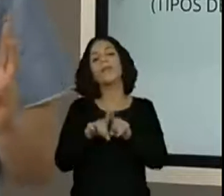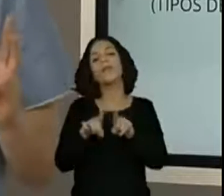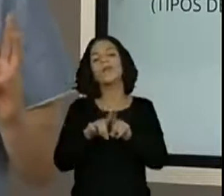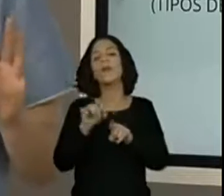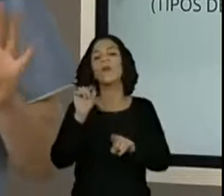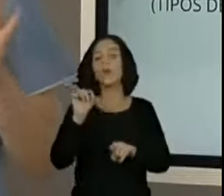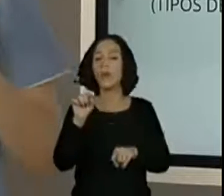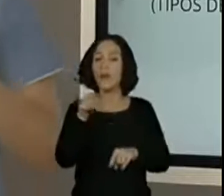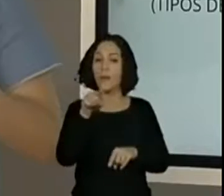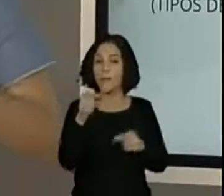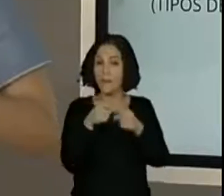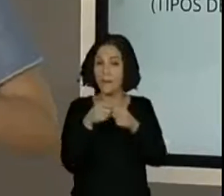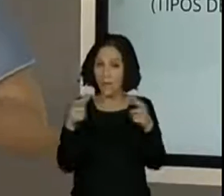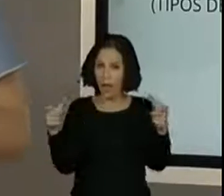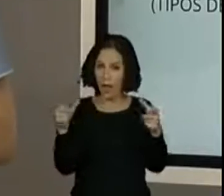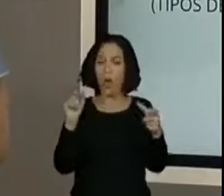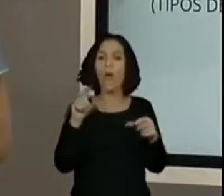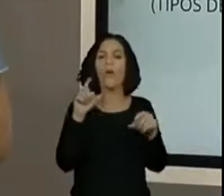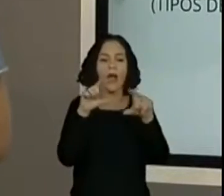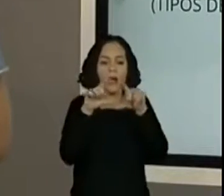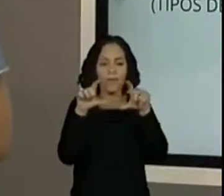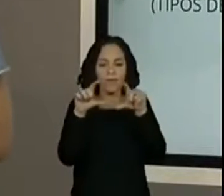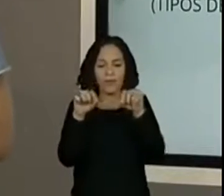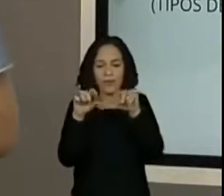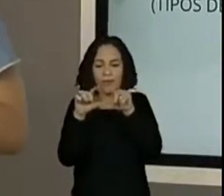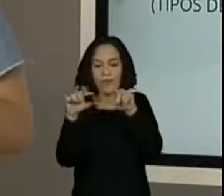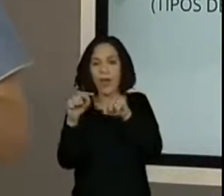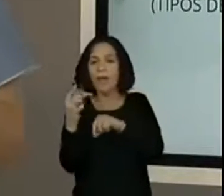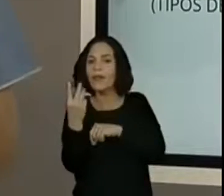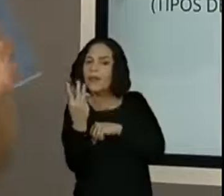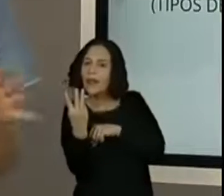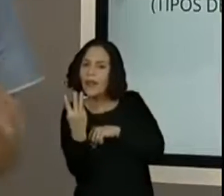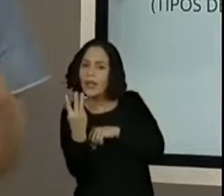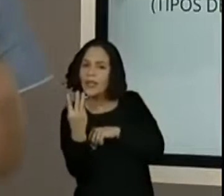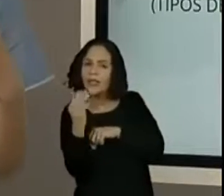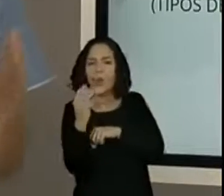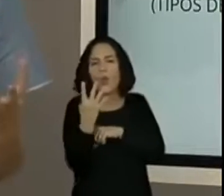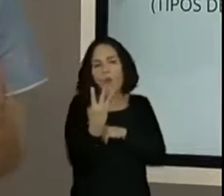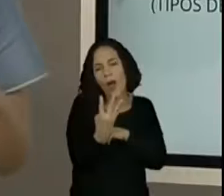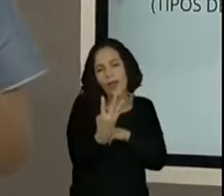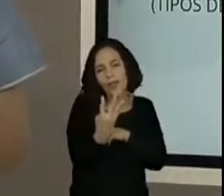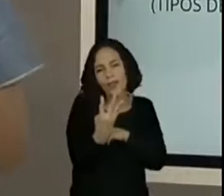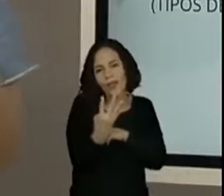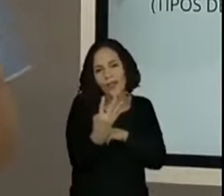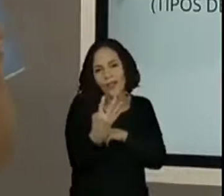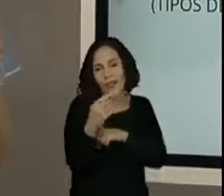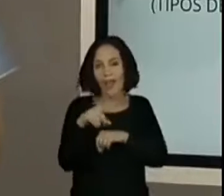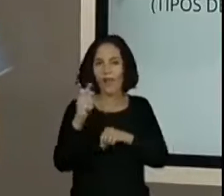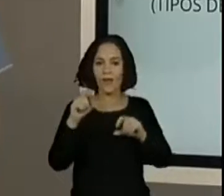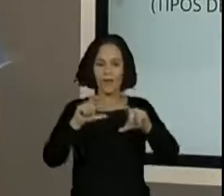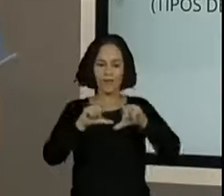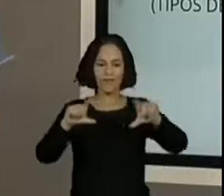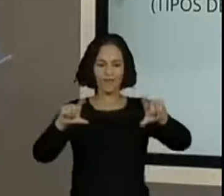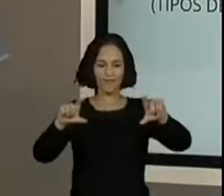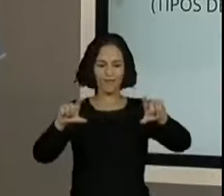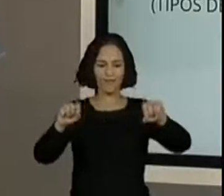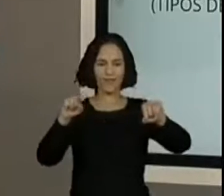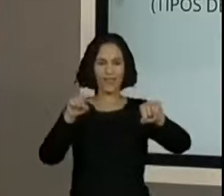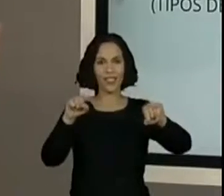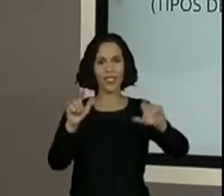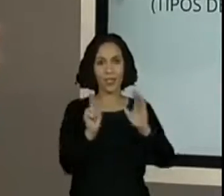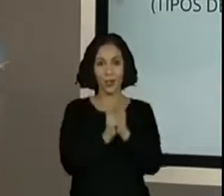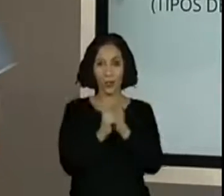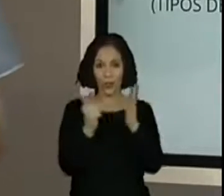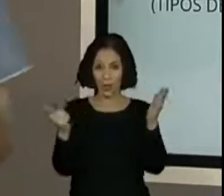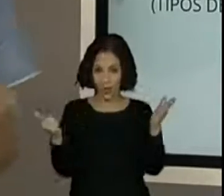de 3 a 4 quadrinhos. E elas ocupavam ali uma seção no jornal e sabendo